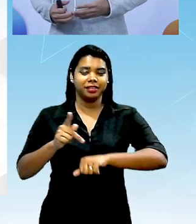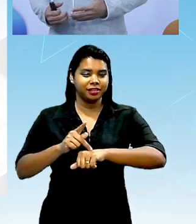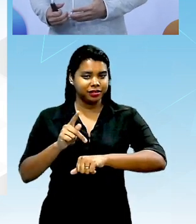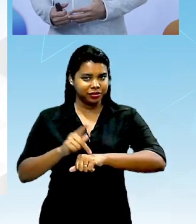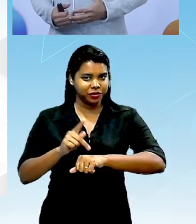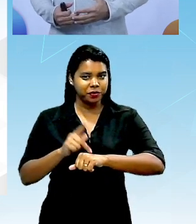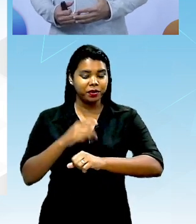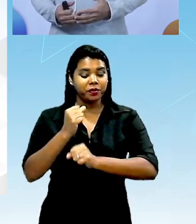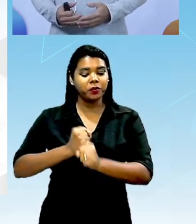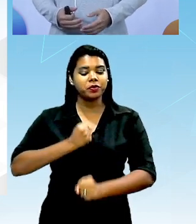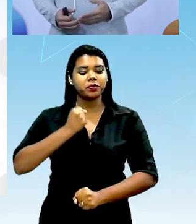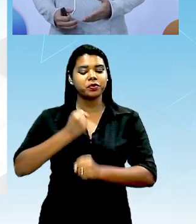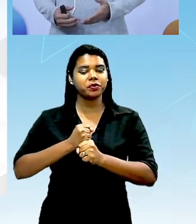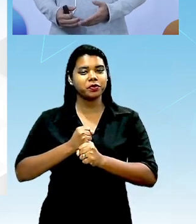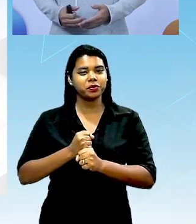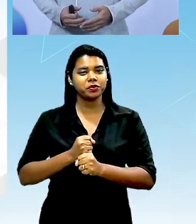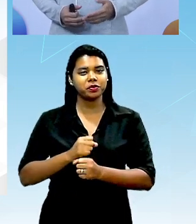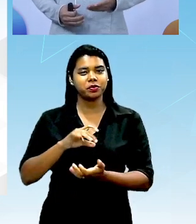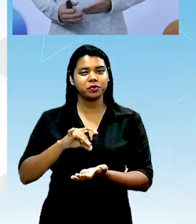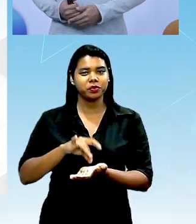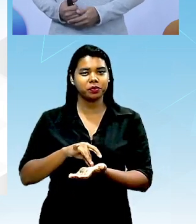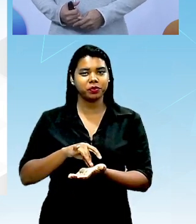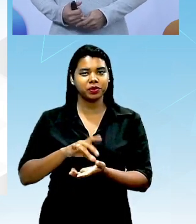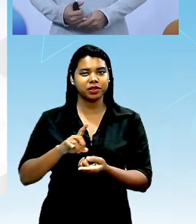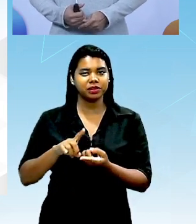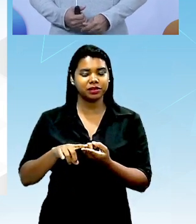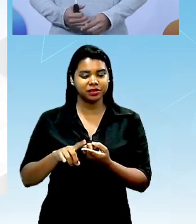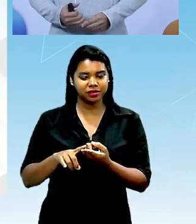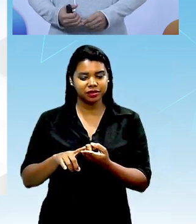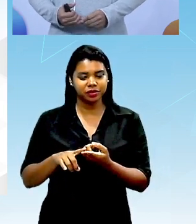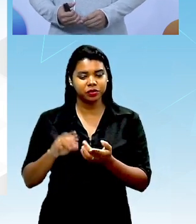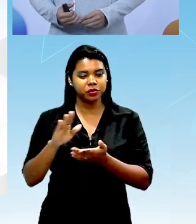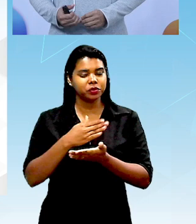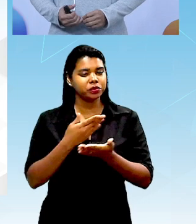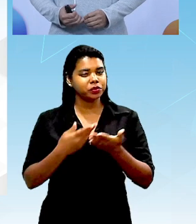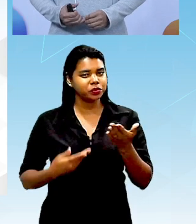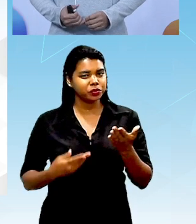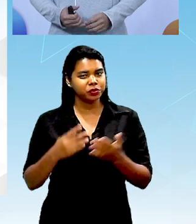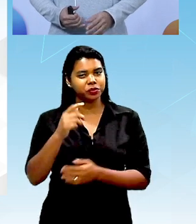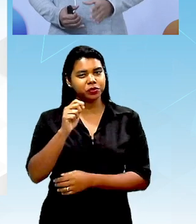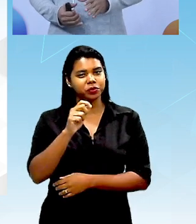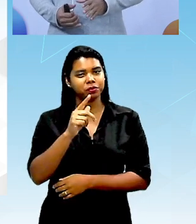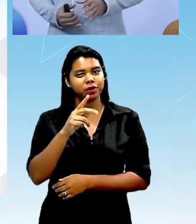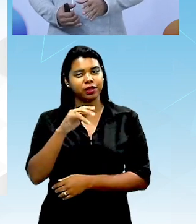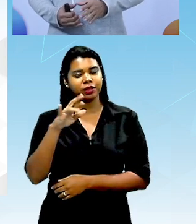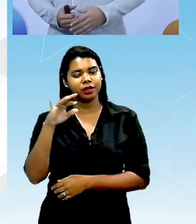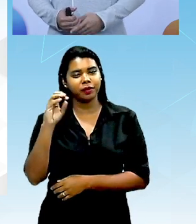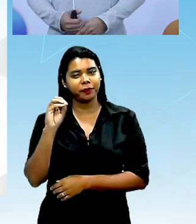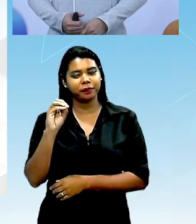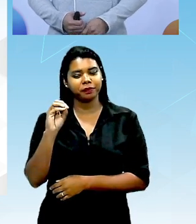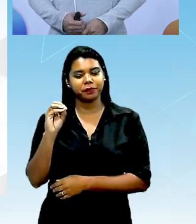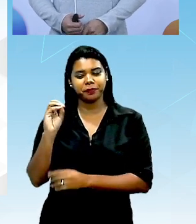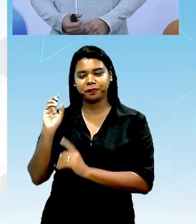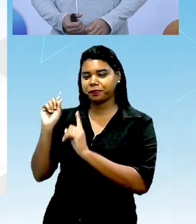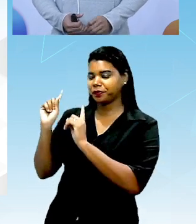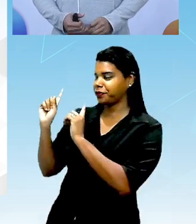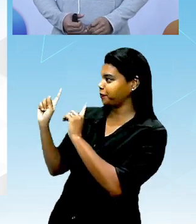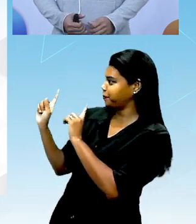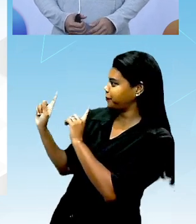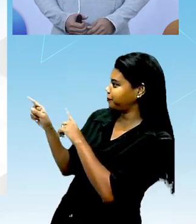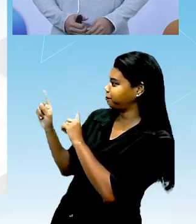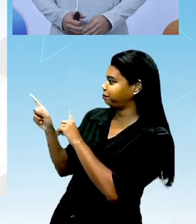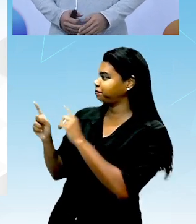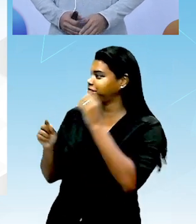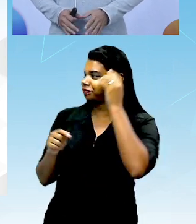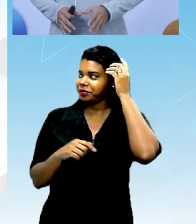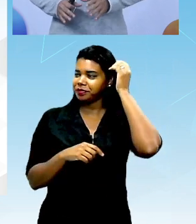Nas construções rígidas, mas também nos papiros que você vai encontrar aí nessa imagem que você está vendo aí no teu slide,